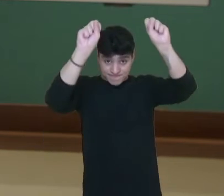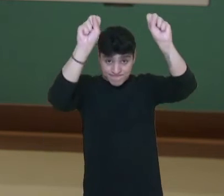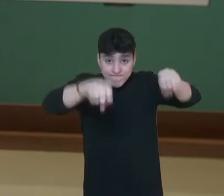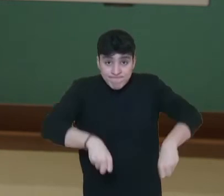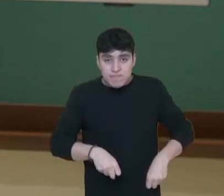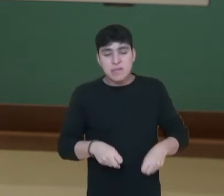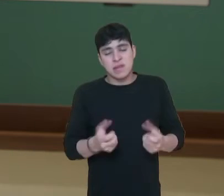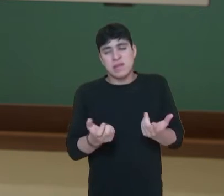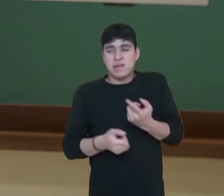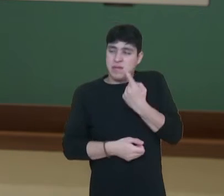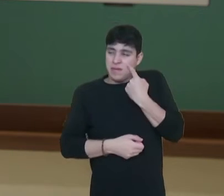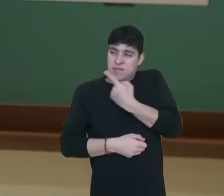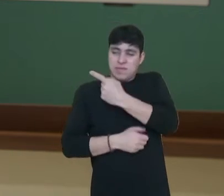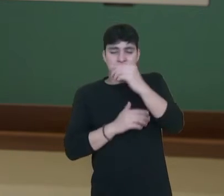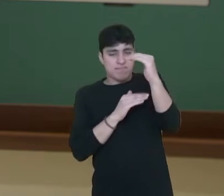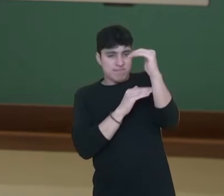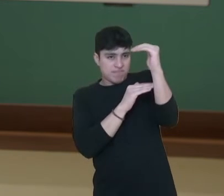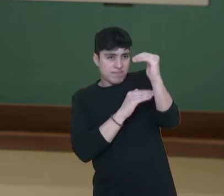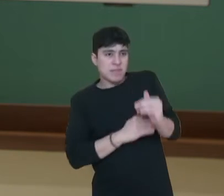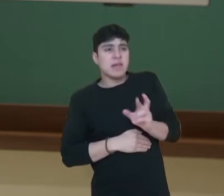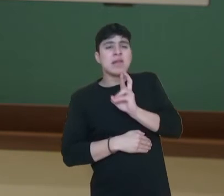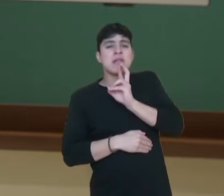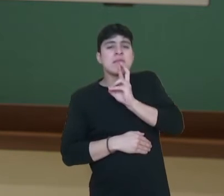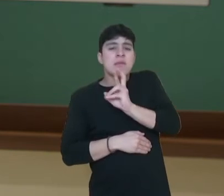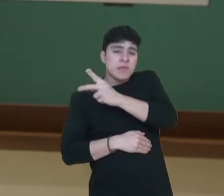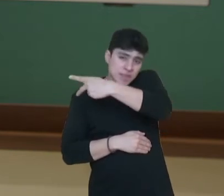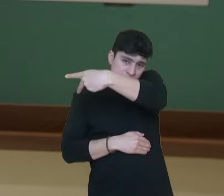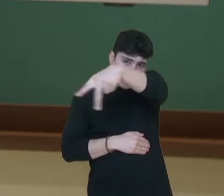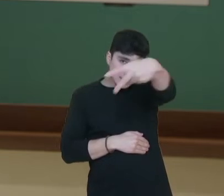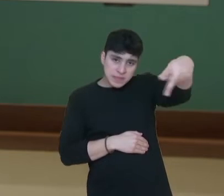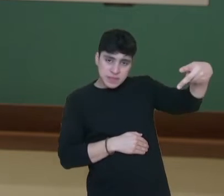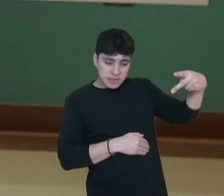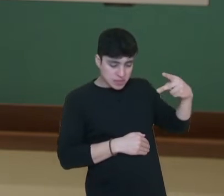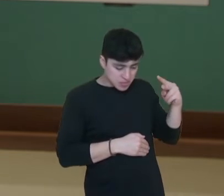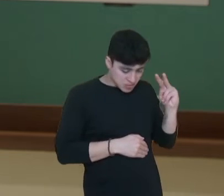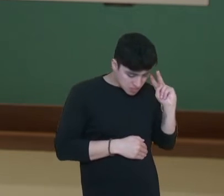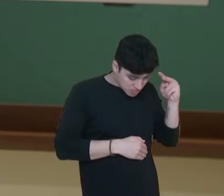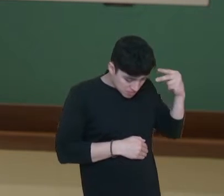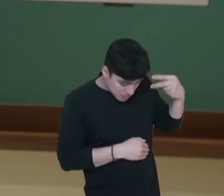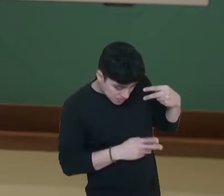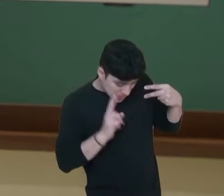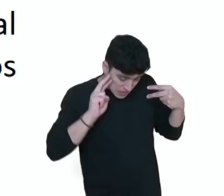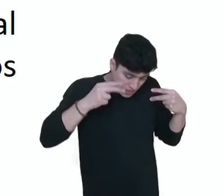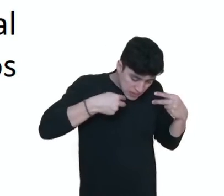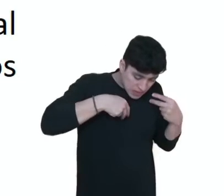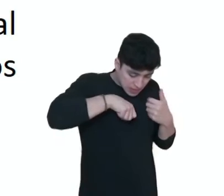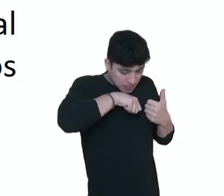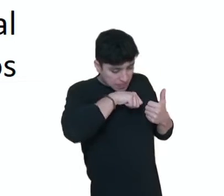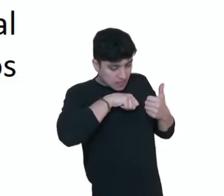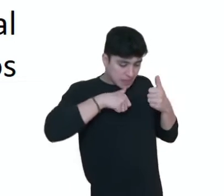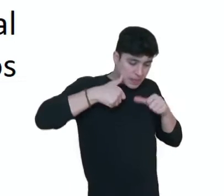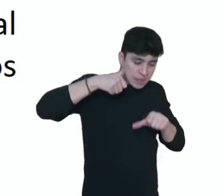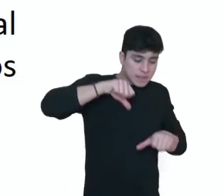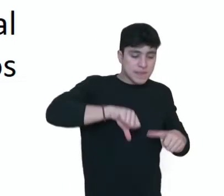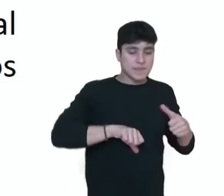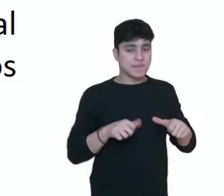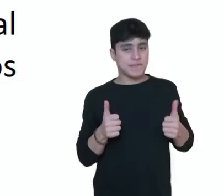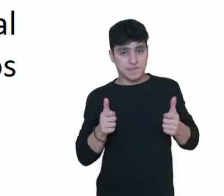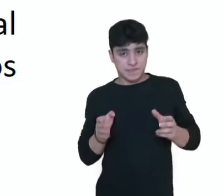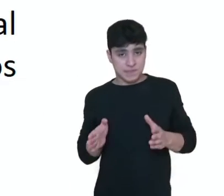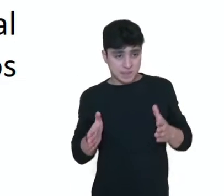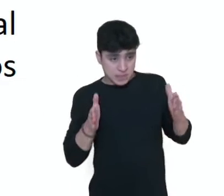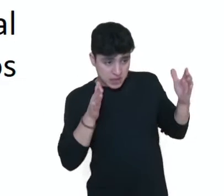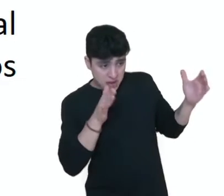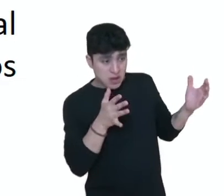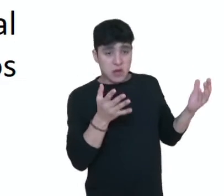respostas pessoais dessas questões, né? Para a gente ir treinando como nos autoavaliar. Para que você possa colocar em prática